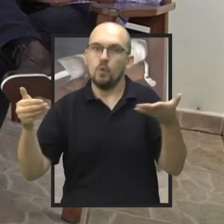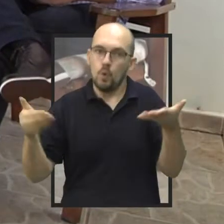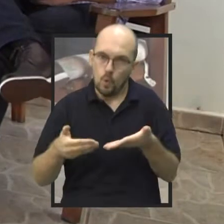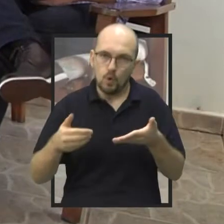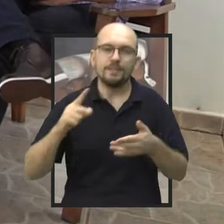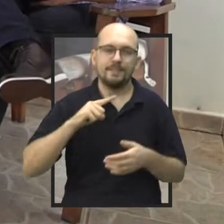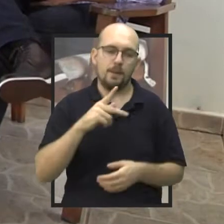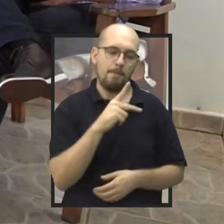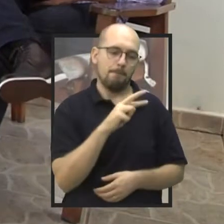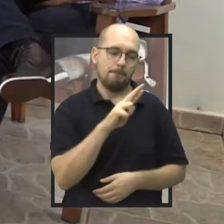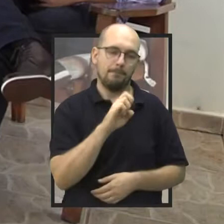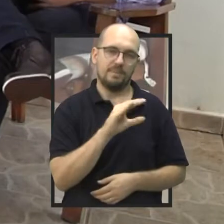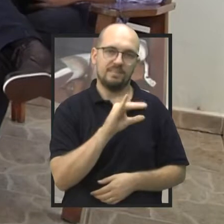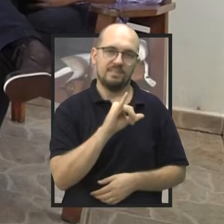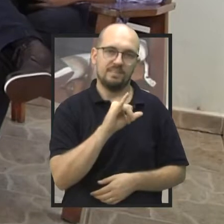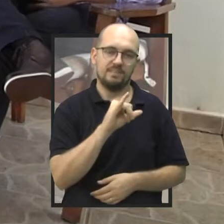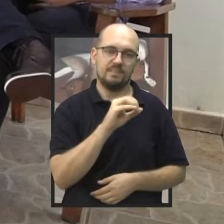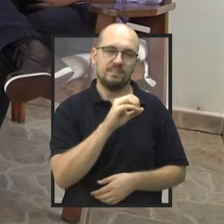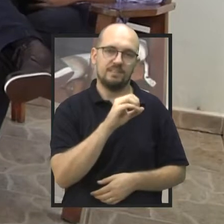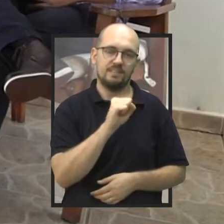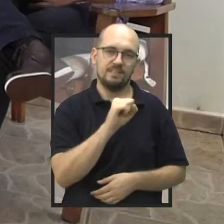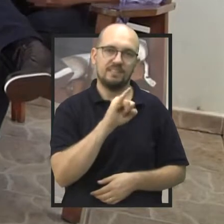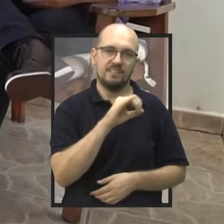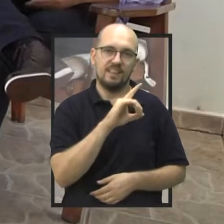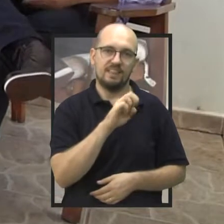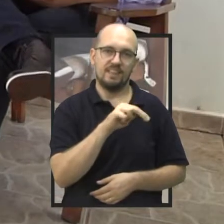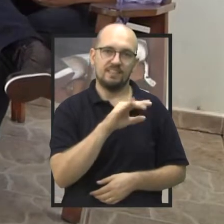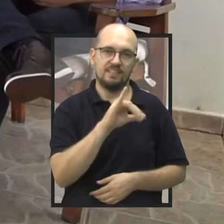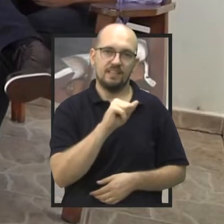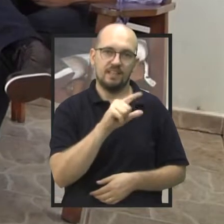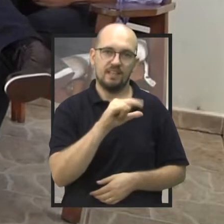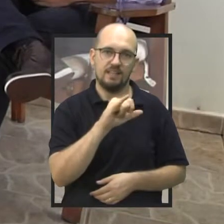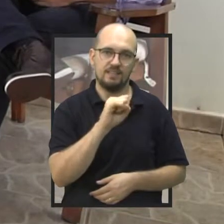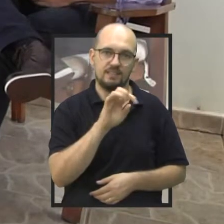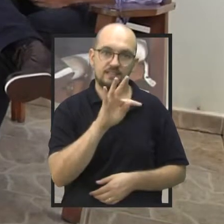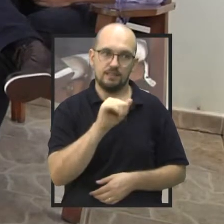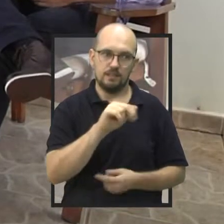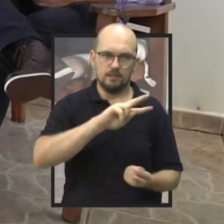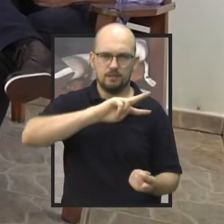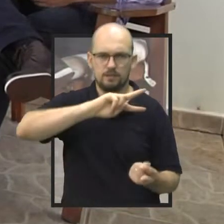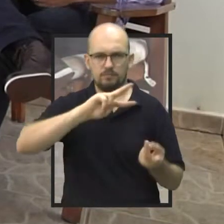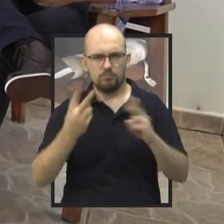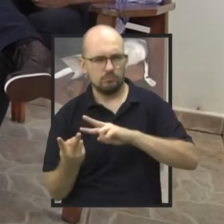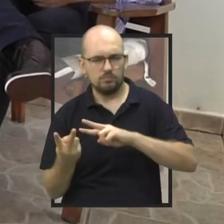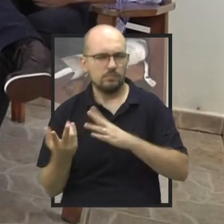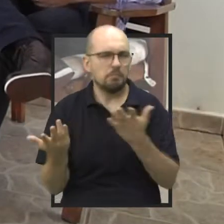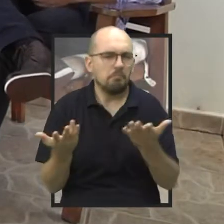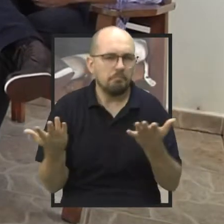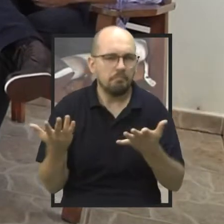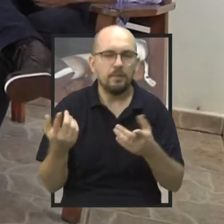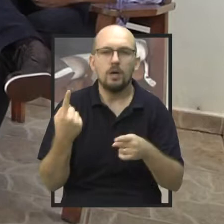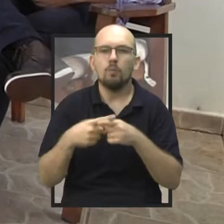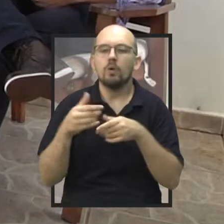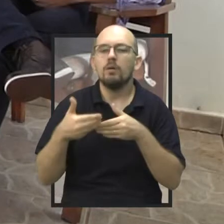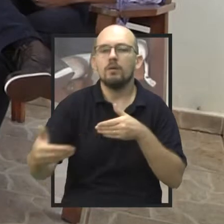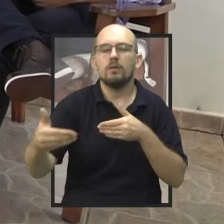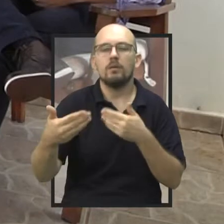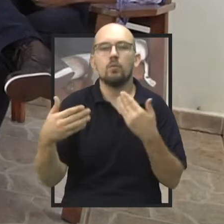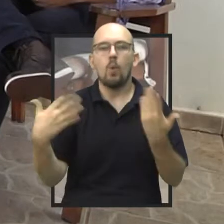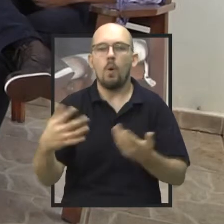o parlamentarismo. De que forma isso funcionaria e o que esse tipo de